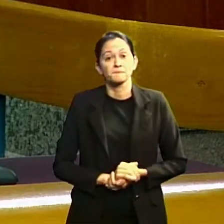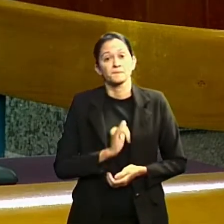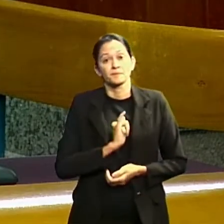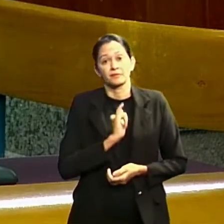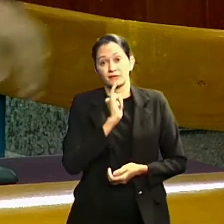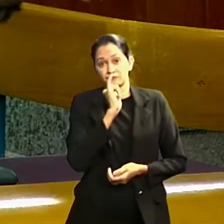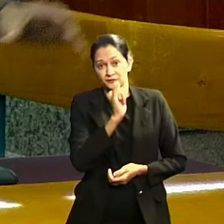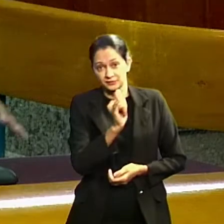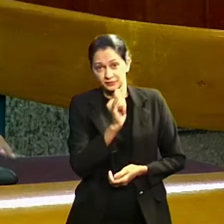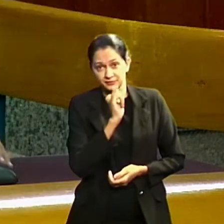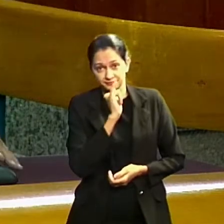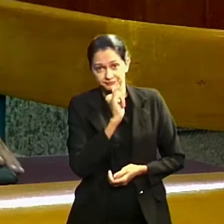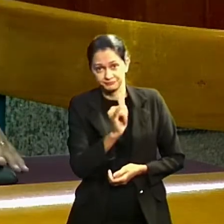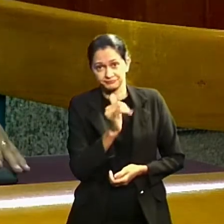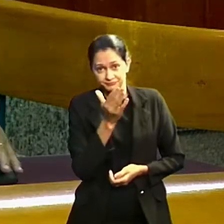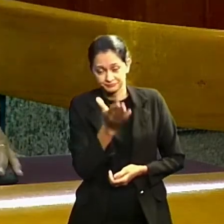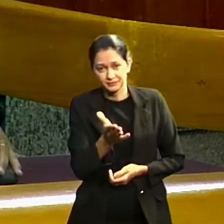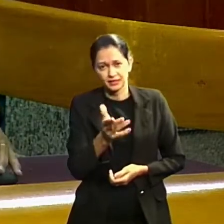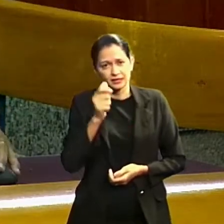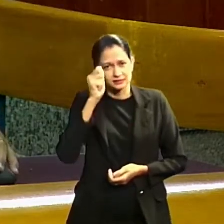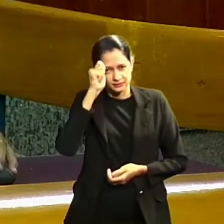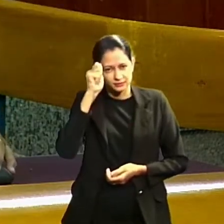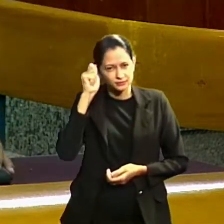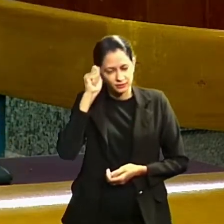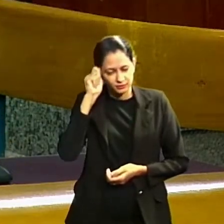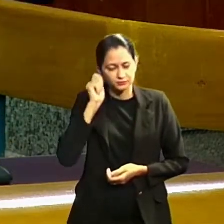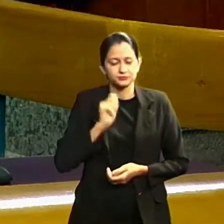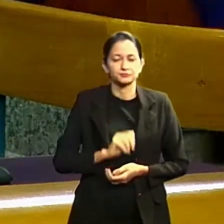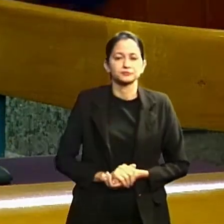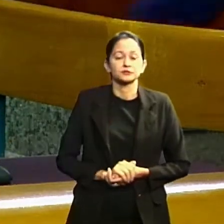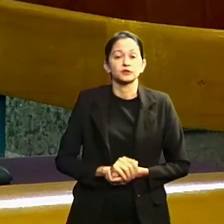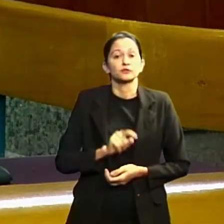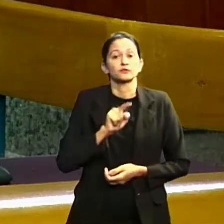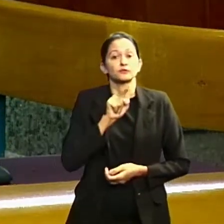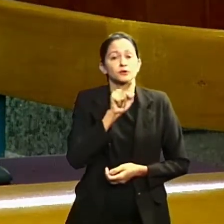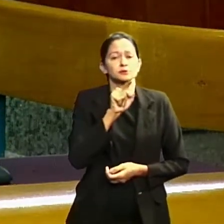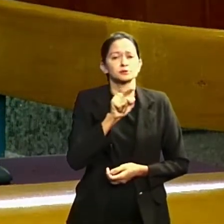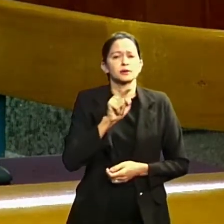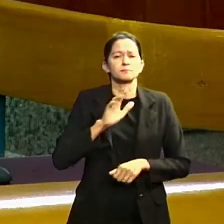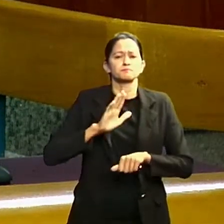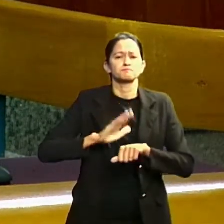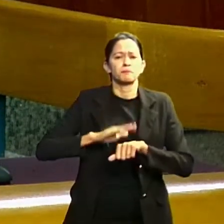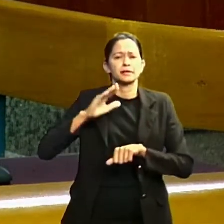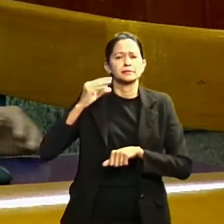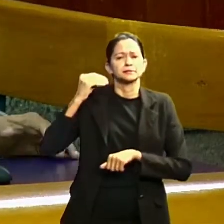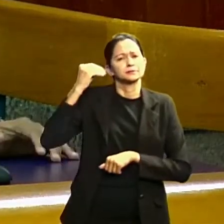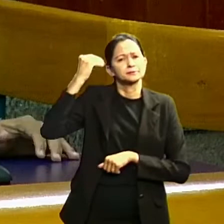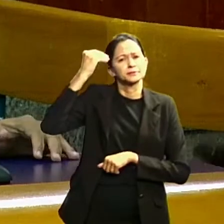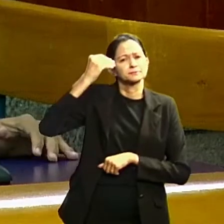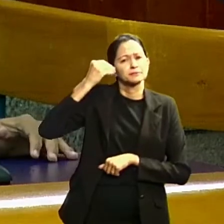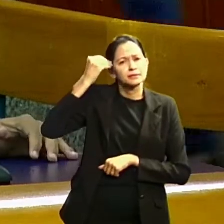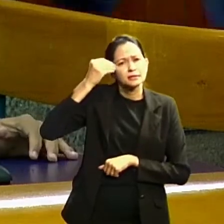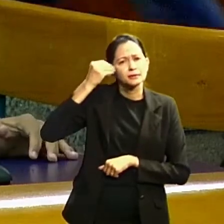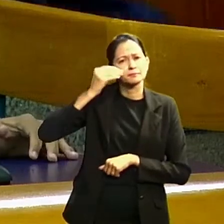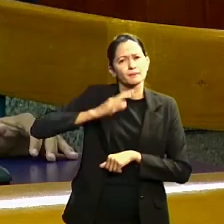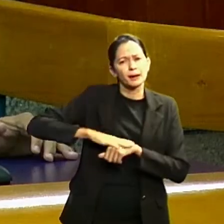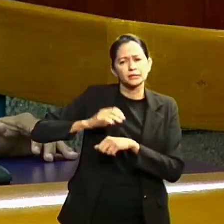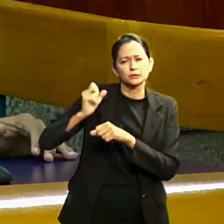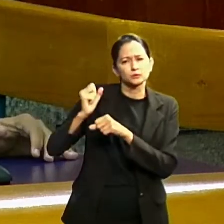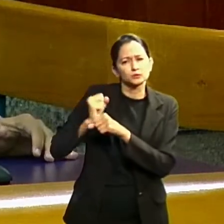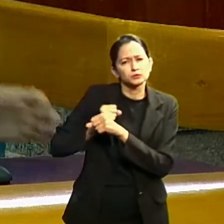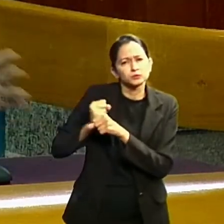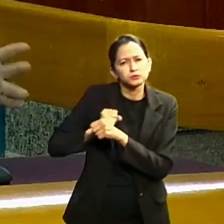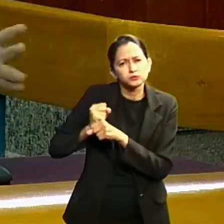Anselmo, Vossa Excelência, como decano desta casa, como